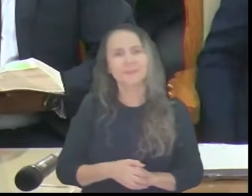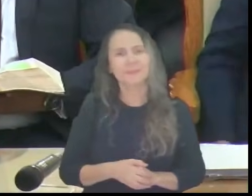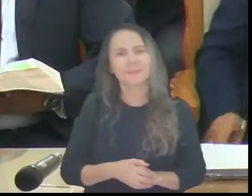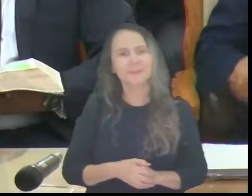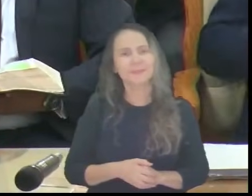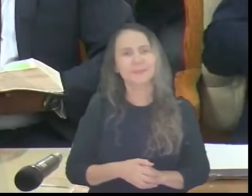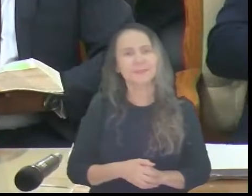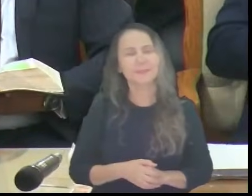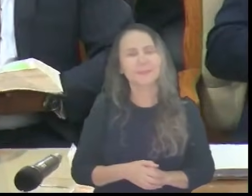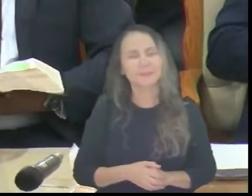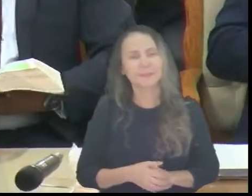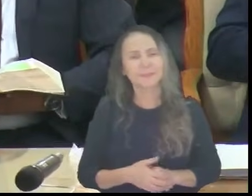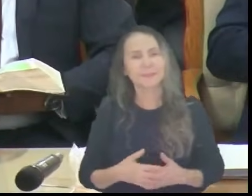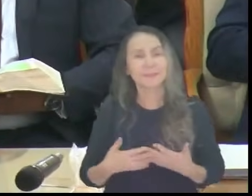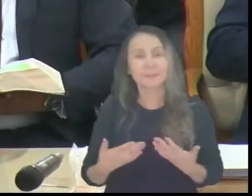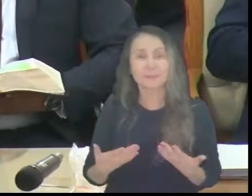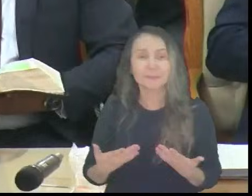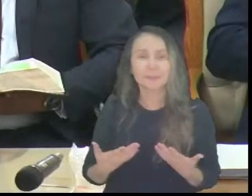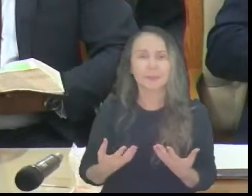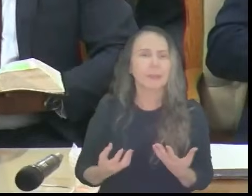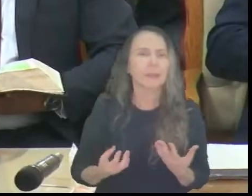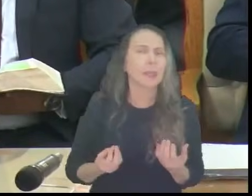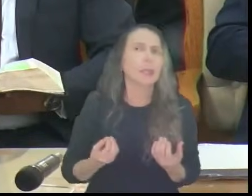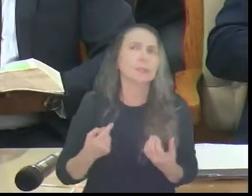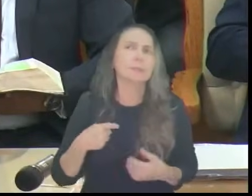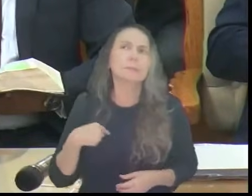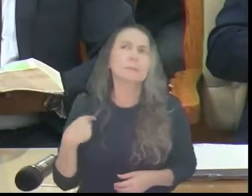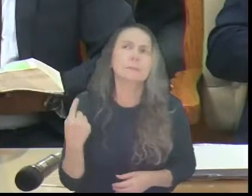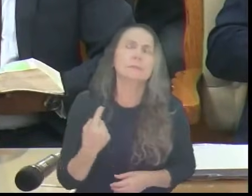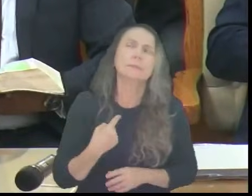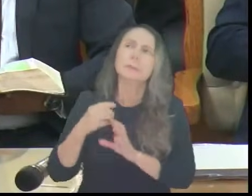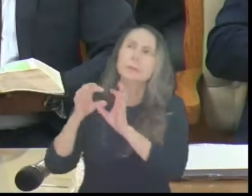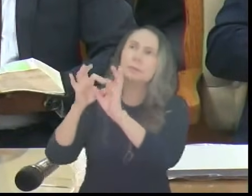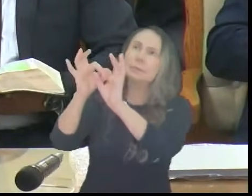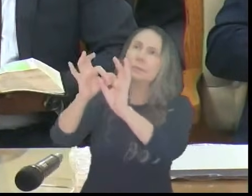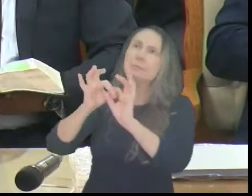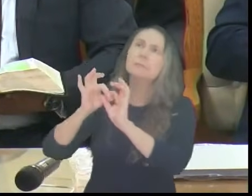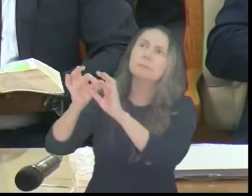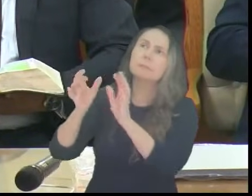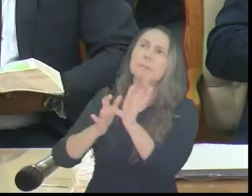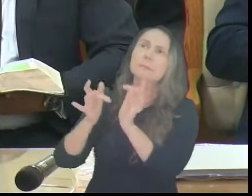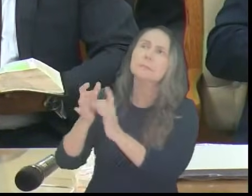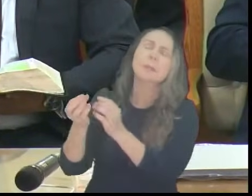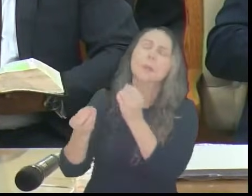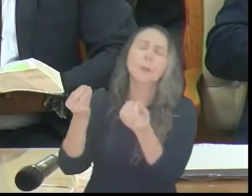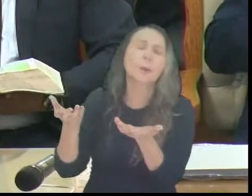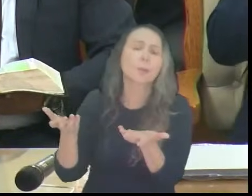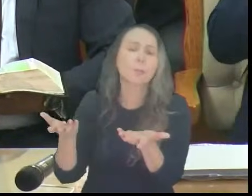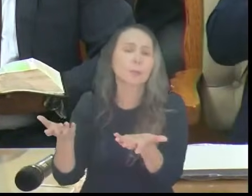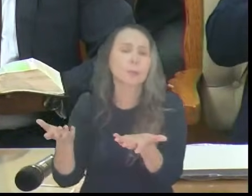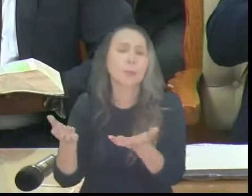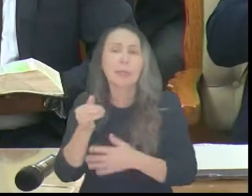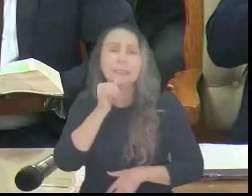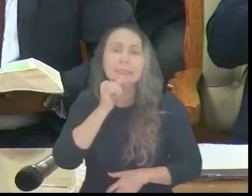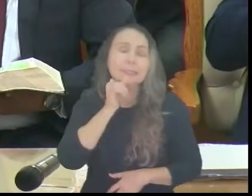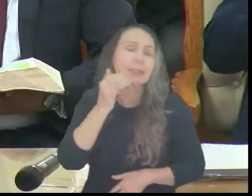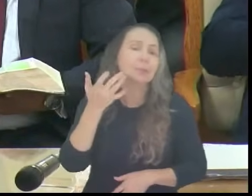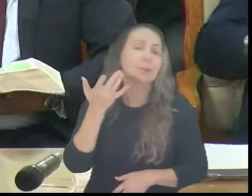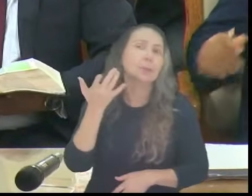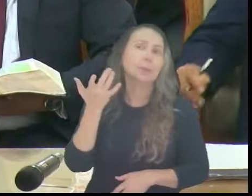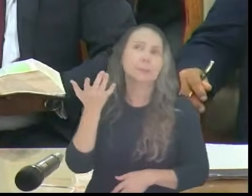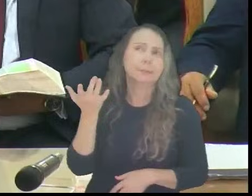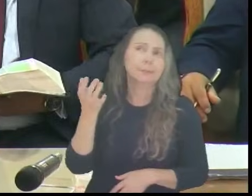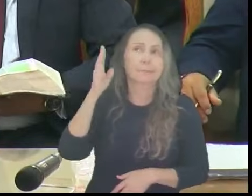Como é que nós estamos em comunhão com Jesus, na presença de Jesus? Quando é? Diga duas maneiras